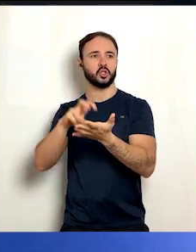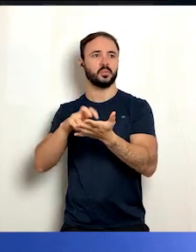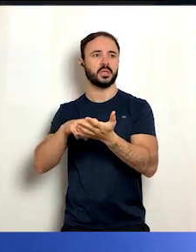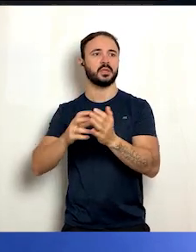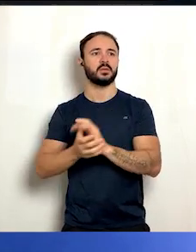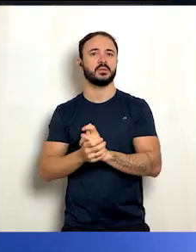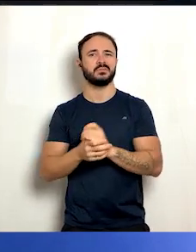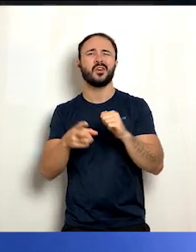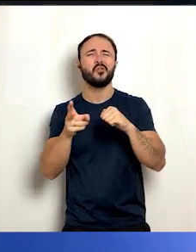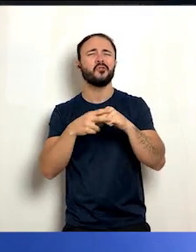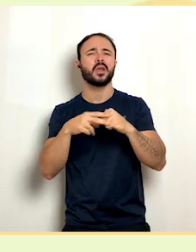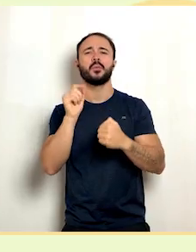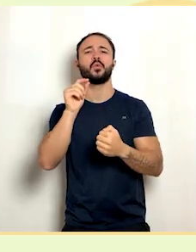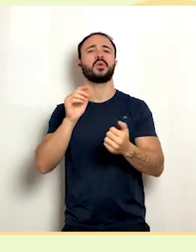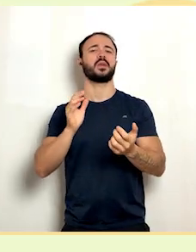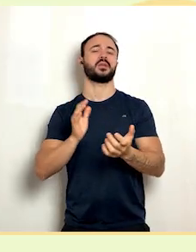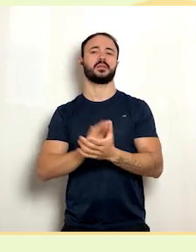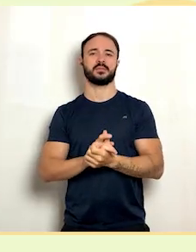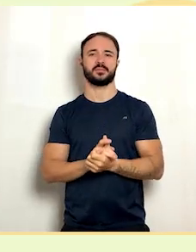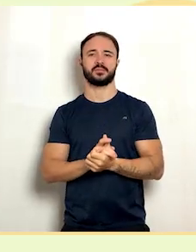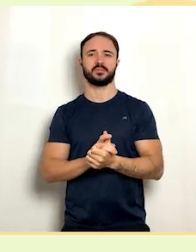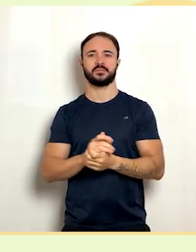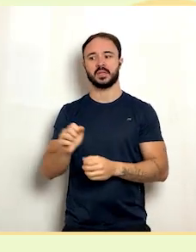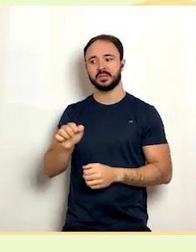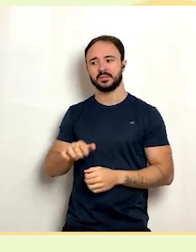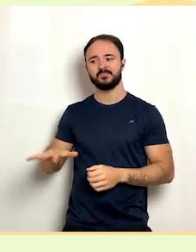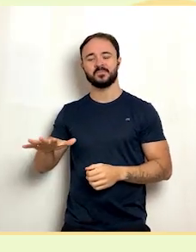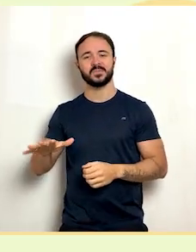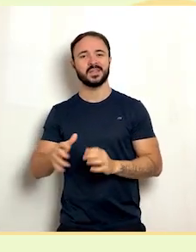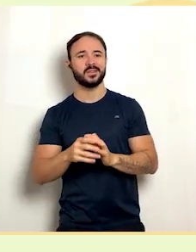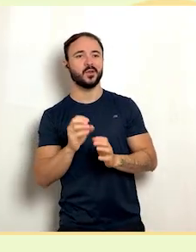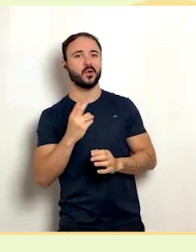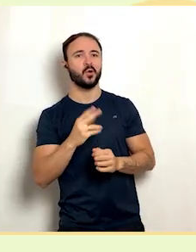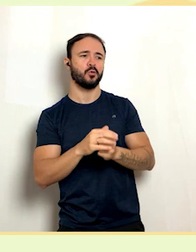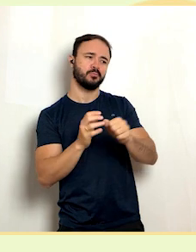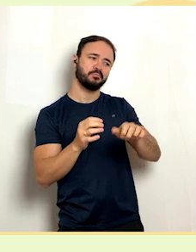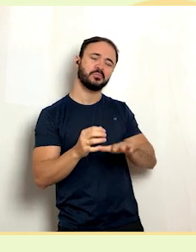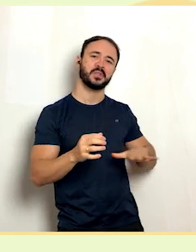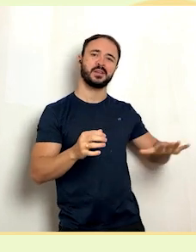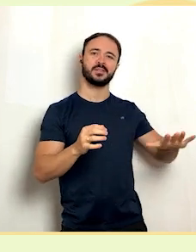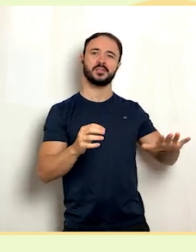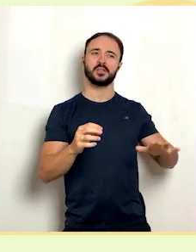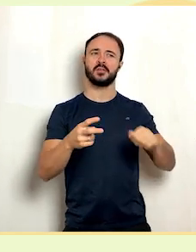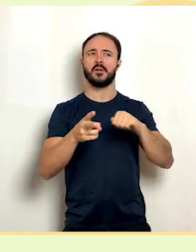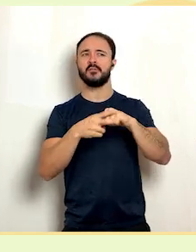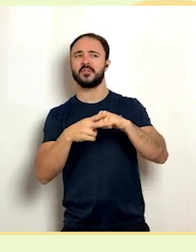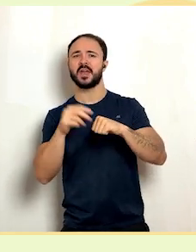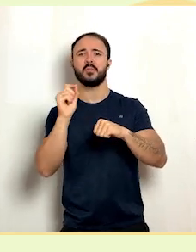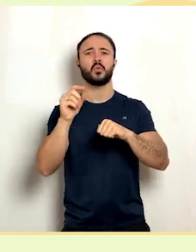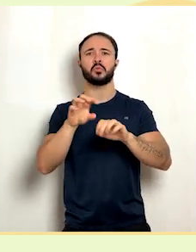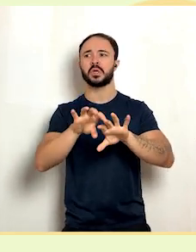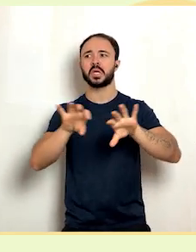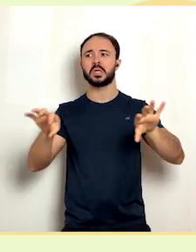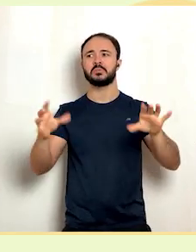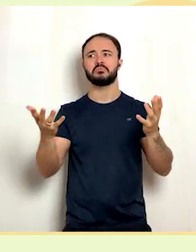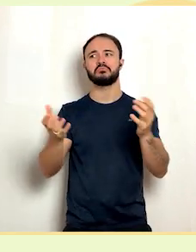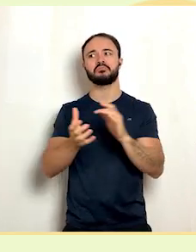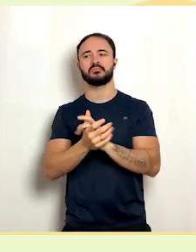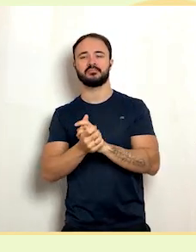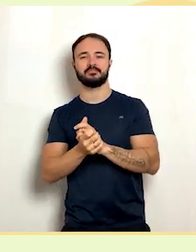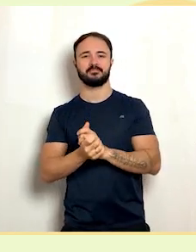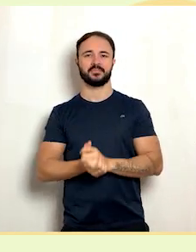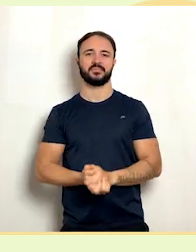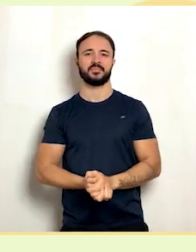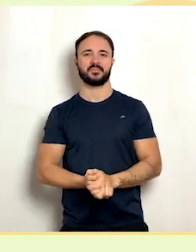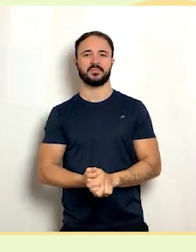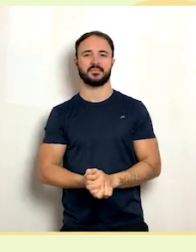é a classificação desse verbo? Este verbo é transitivo direto ou indireto? Ele é intransitivo? Ele é transitivo indireto?